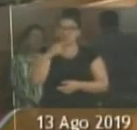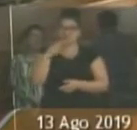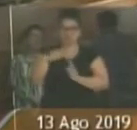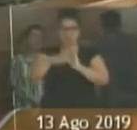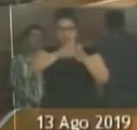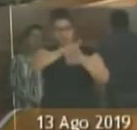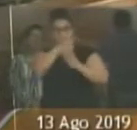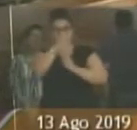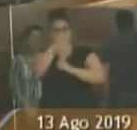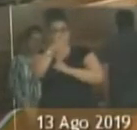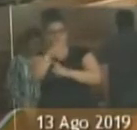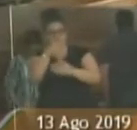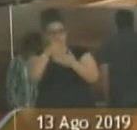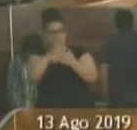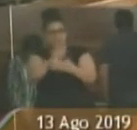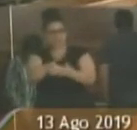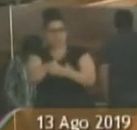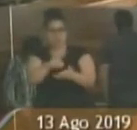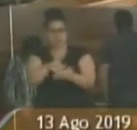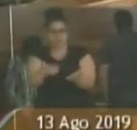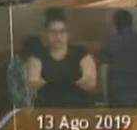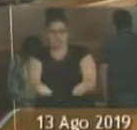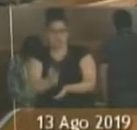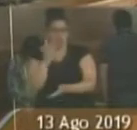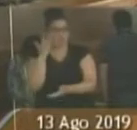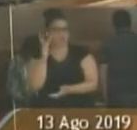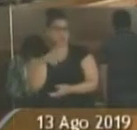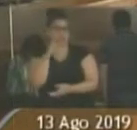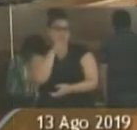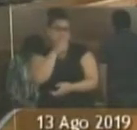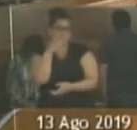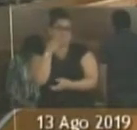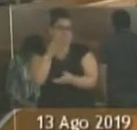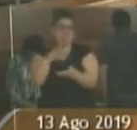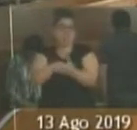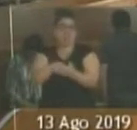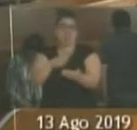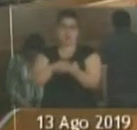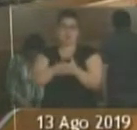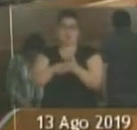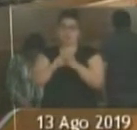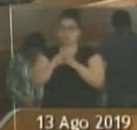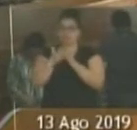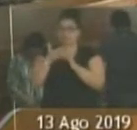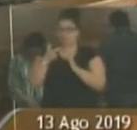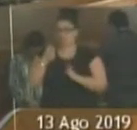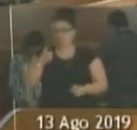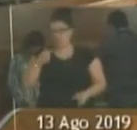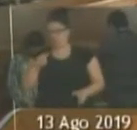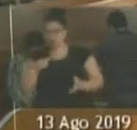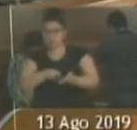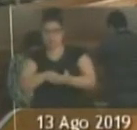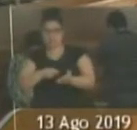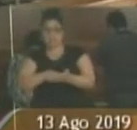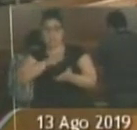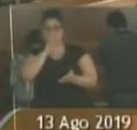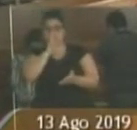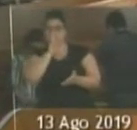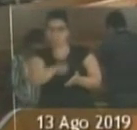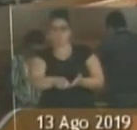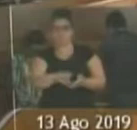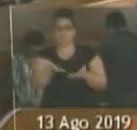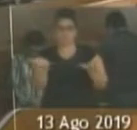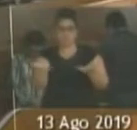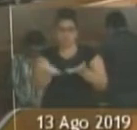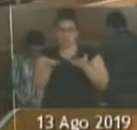eu acho que seria muita hipocrisia a gente querer cobrar do prefeito desde o primeiro ano que traga resultados. Então é claro que a gente